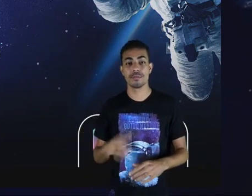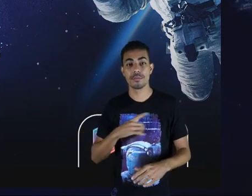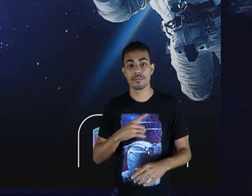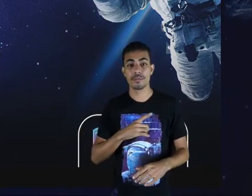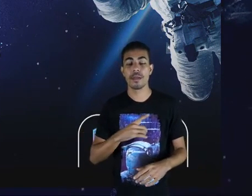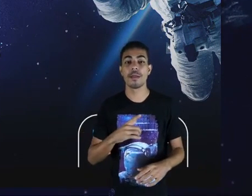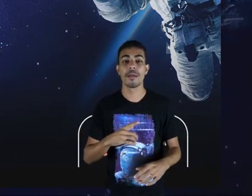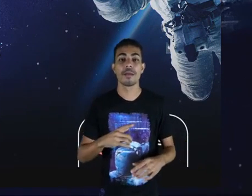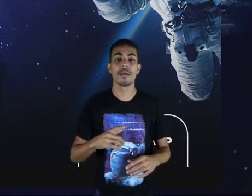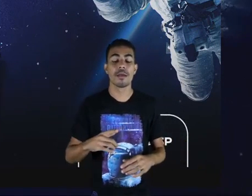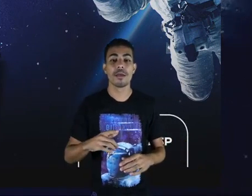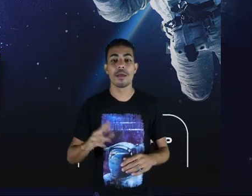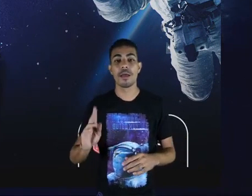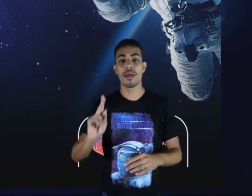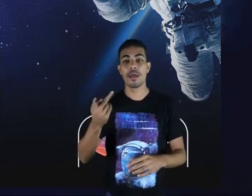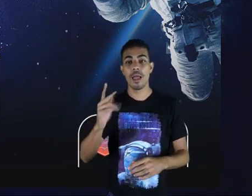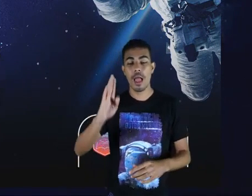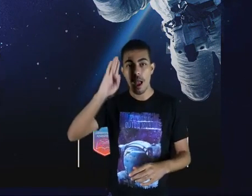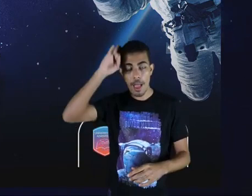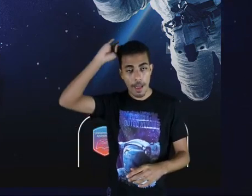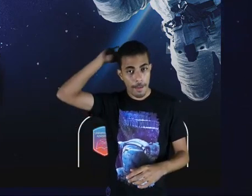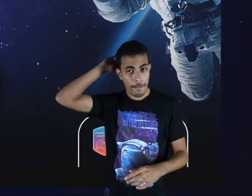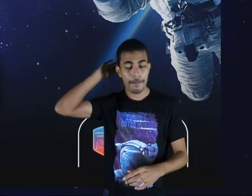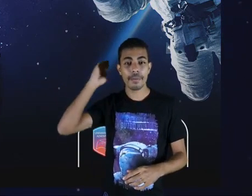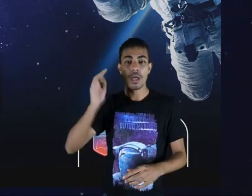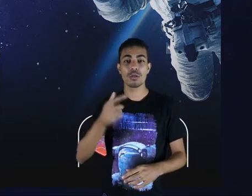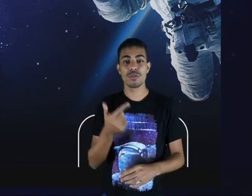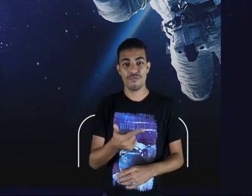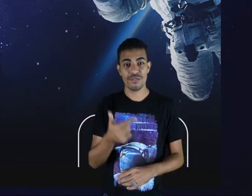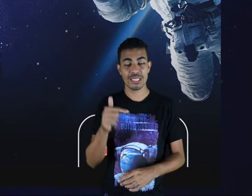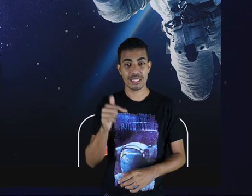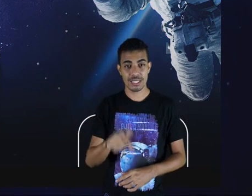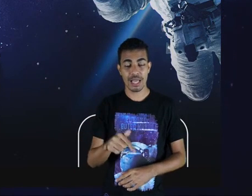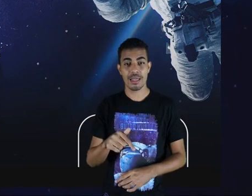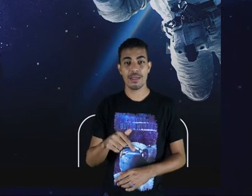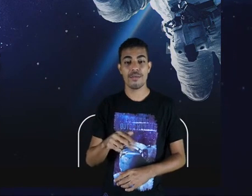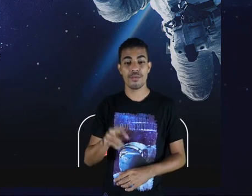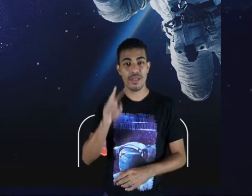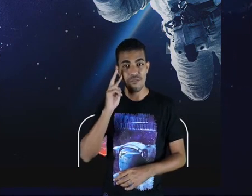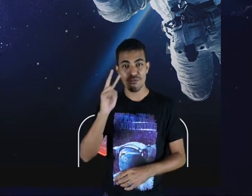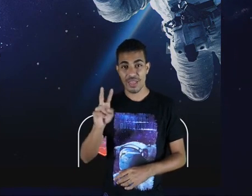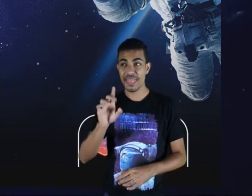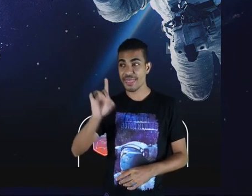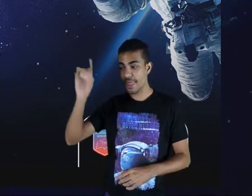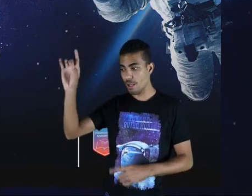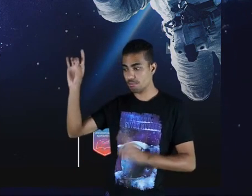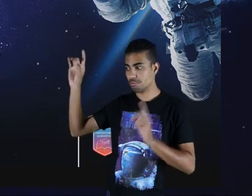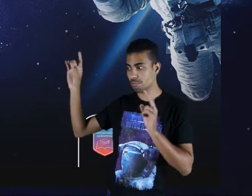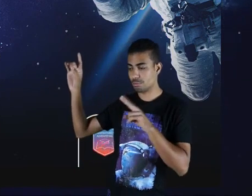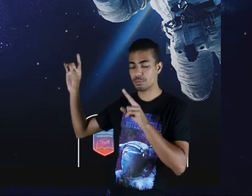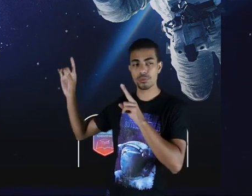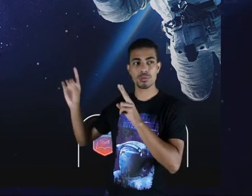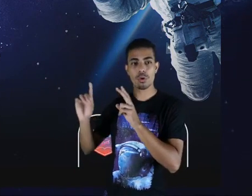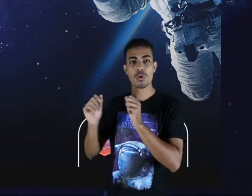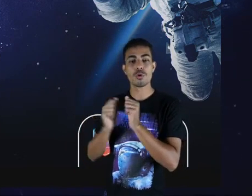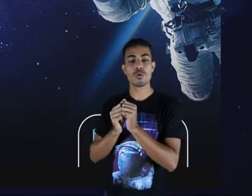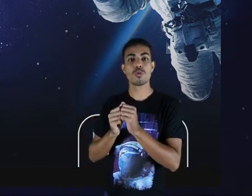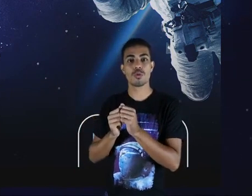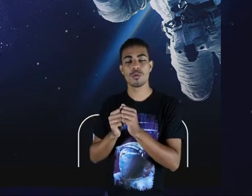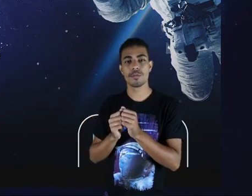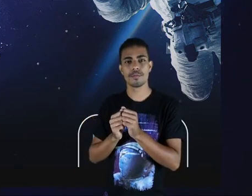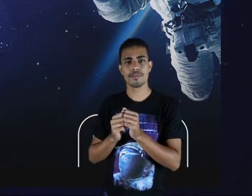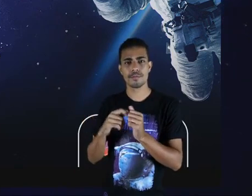assim, parecia que ele podia ver Deus bem ali ao seu lado. Este é o segredo,